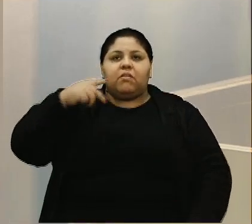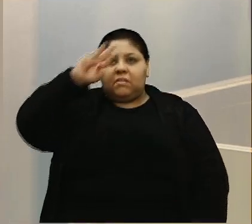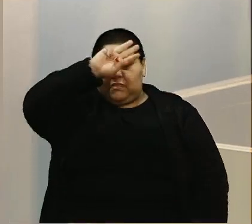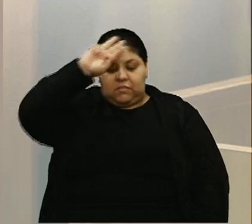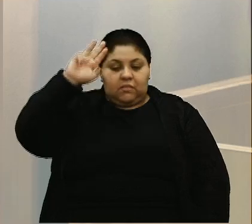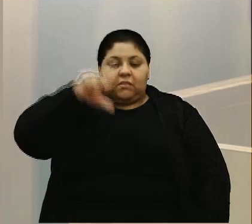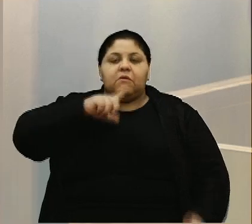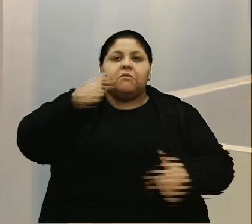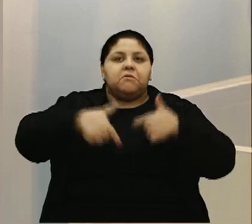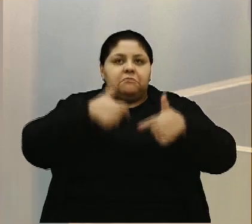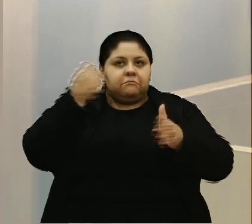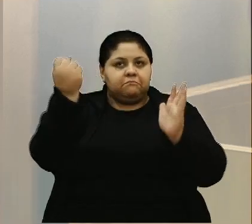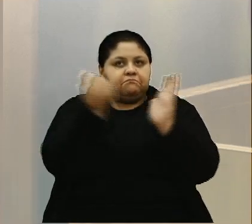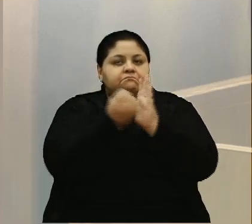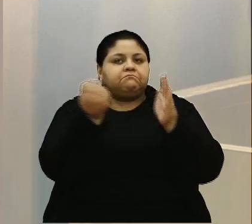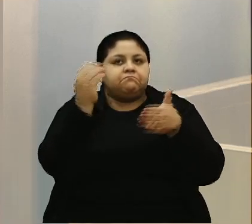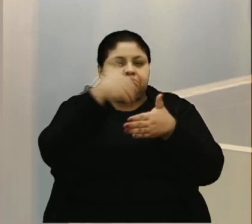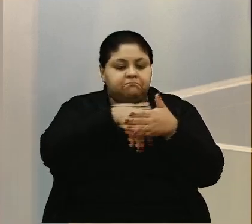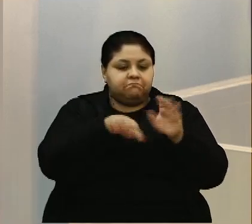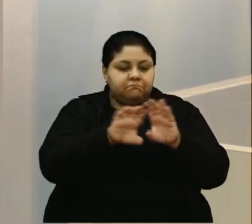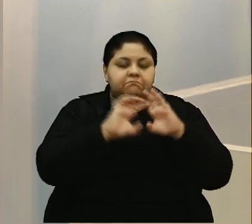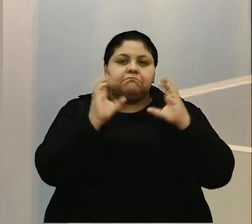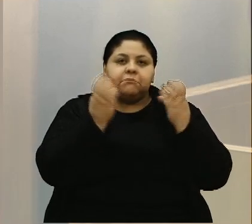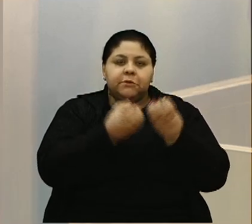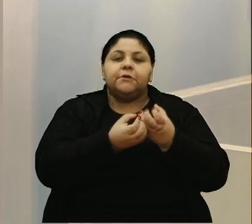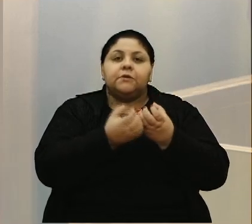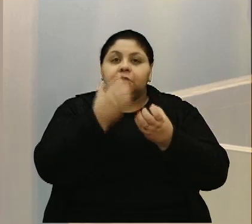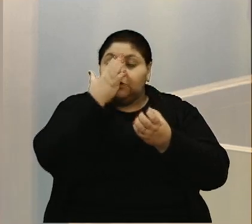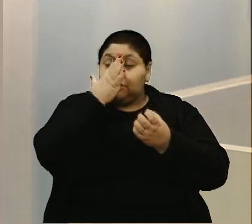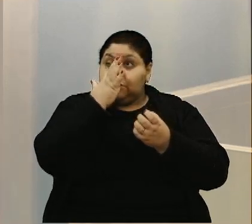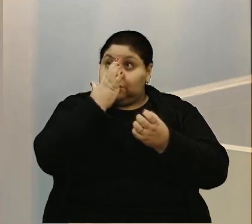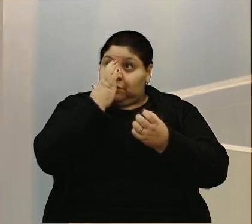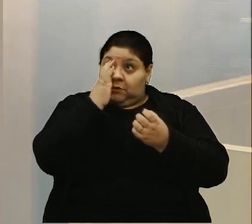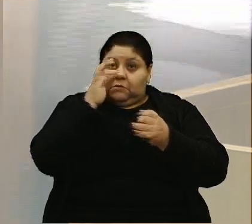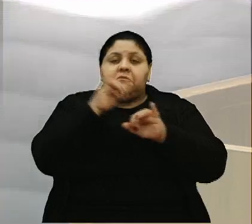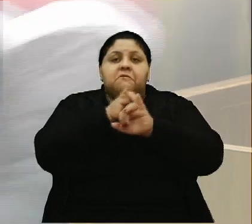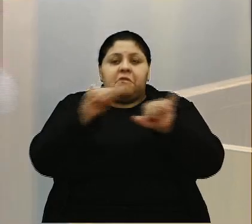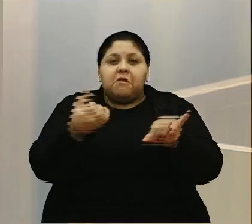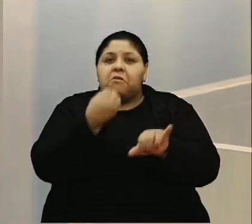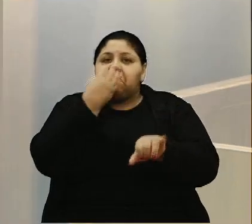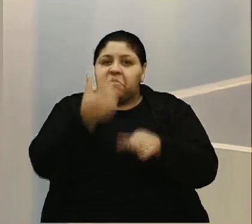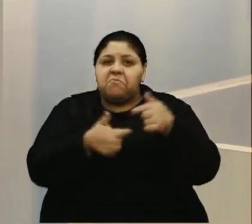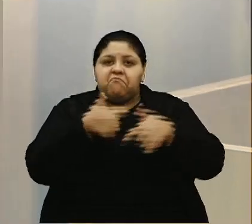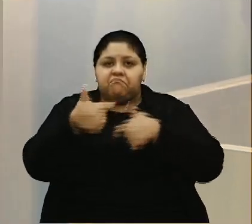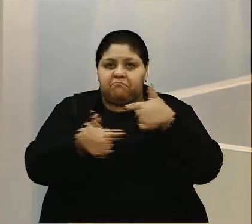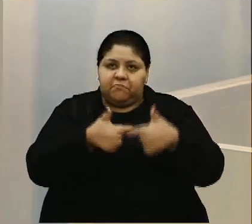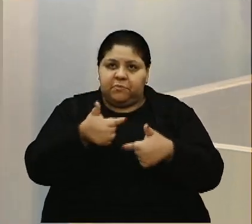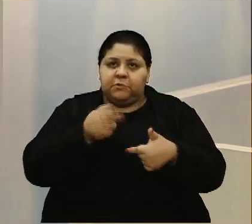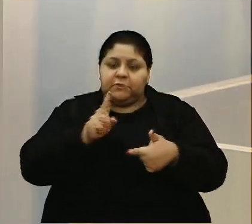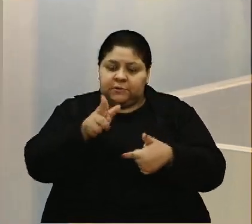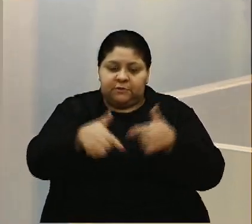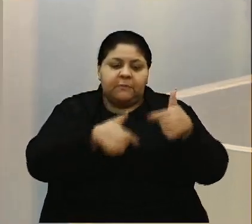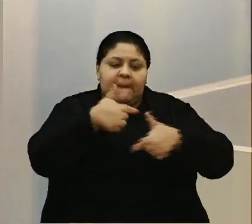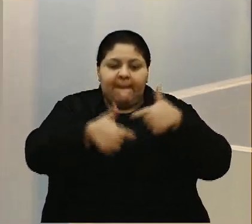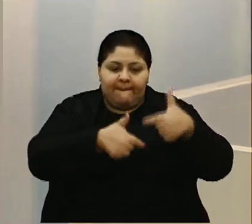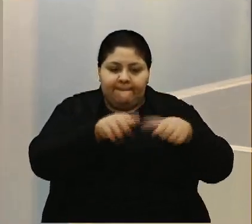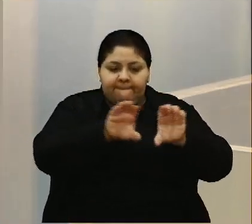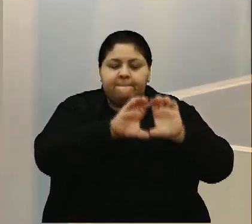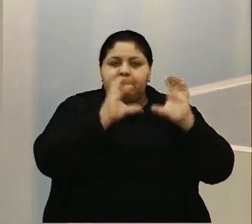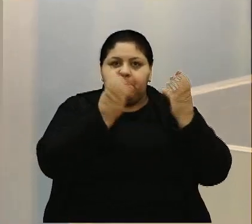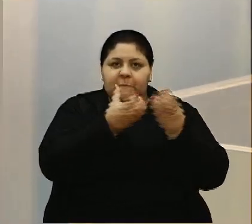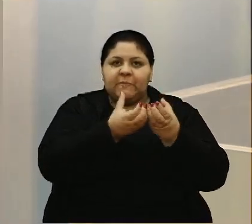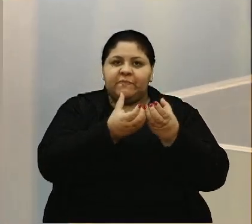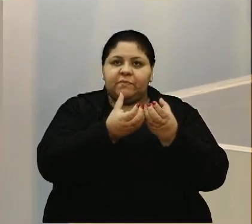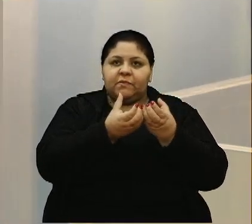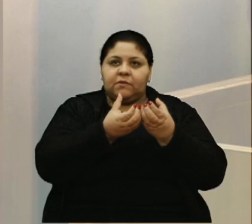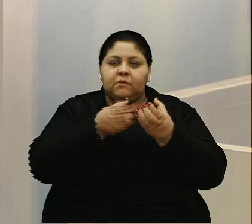trabalhos marcantes dentro da comunidade. E o pessoal fala muito no senhor, que o senhor está trabalhando bastante, sempre trabalhou naquela comunidade e assim